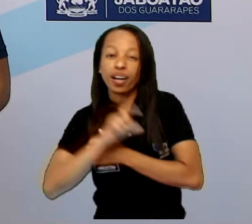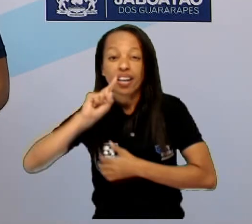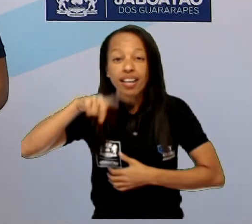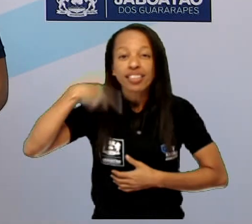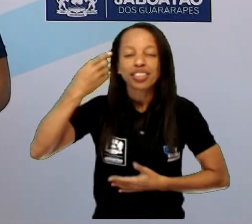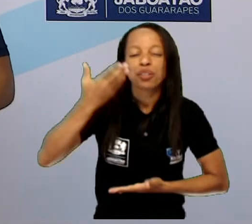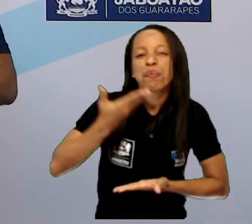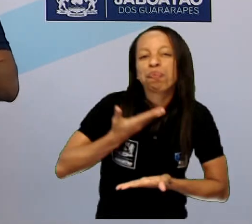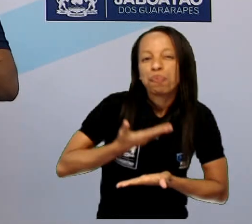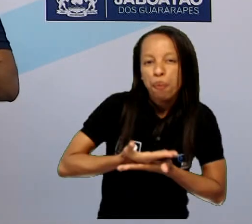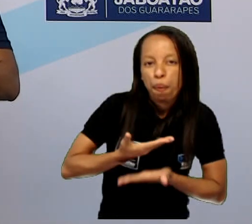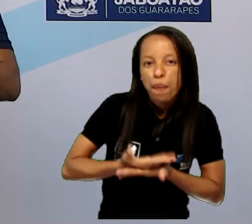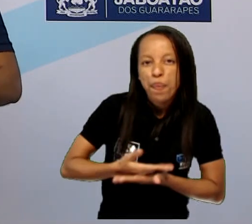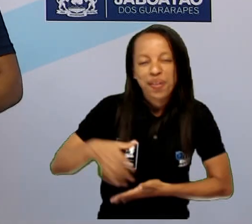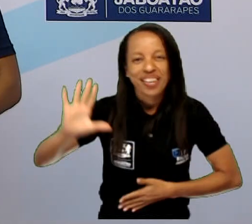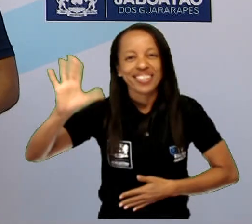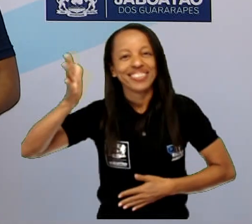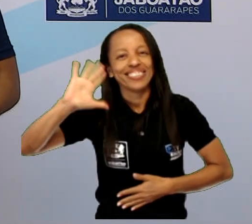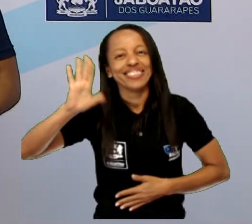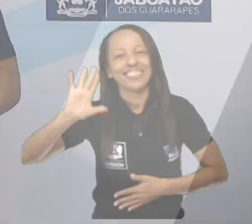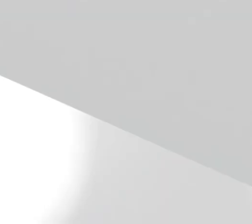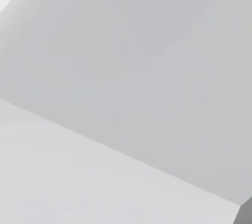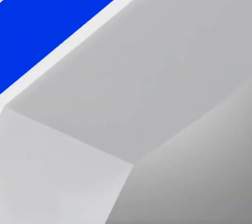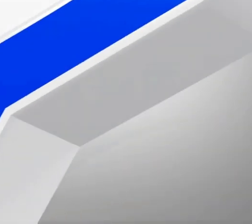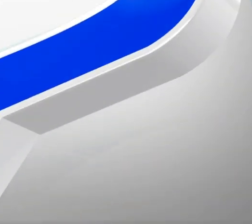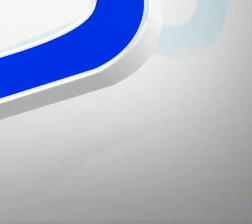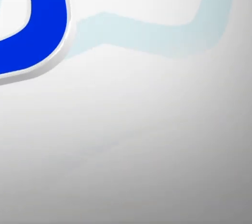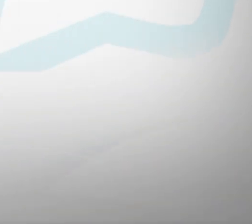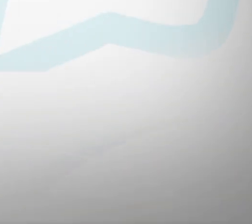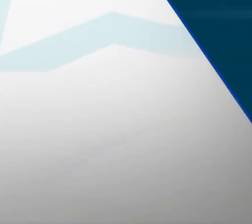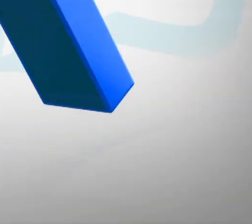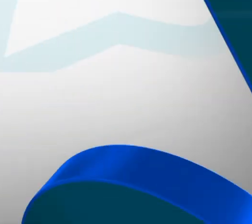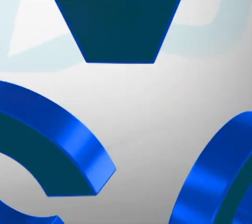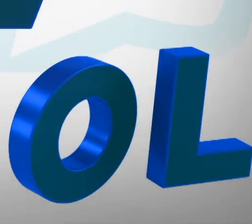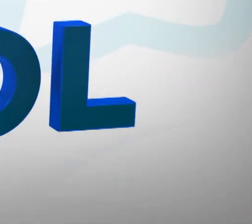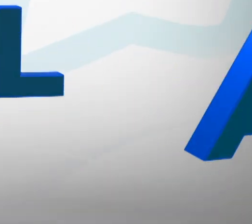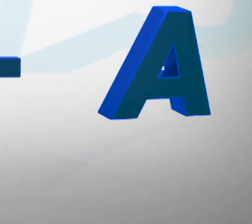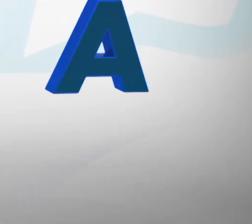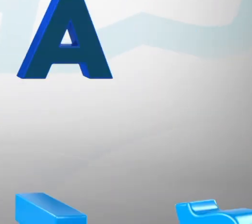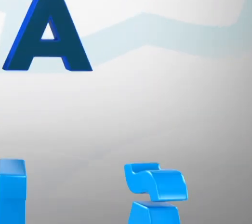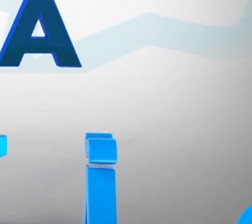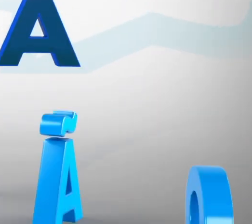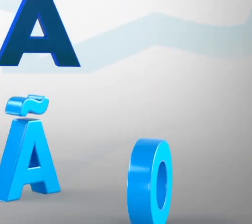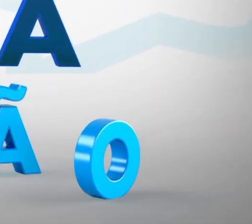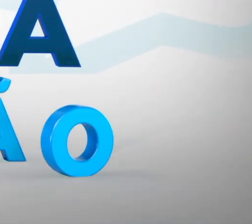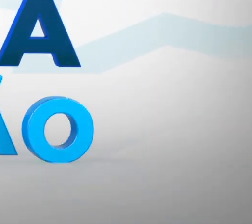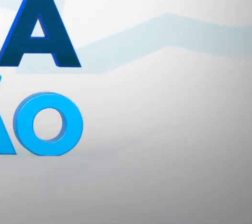próximo encontro e até mais.